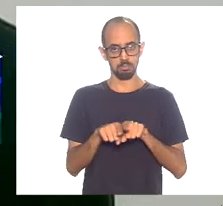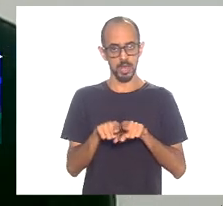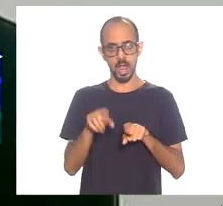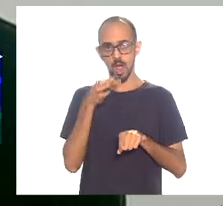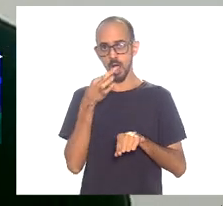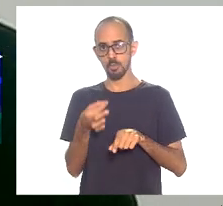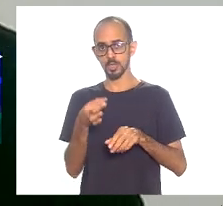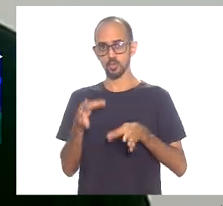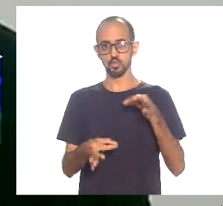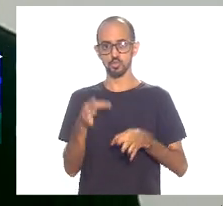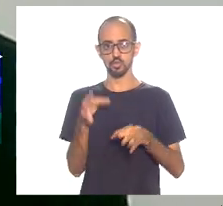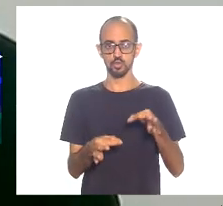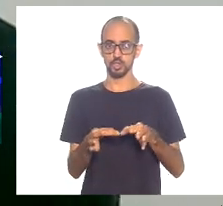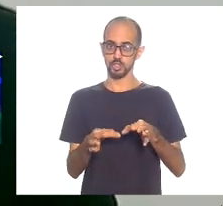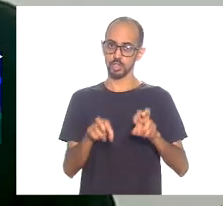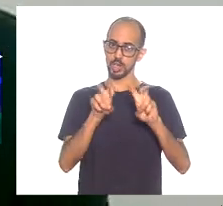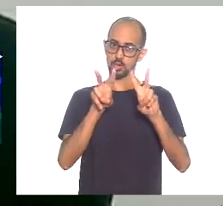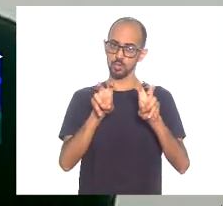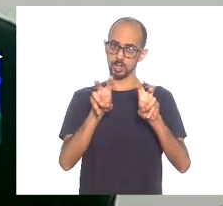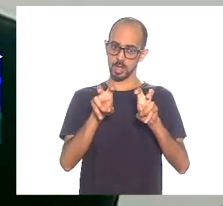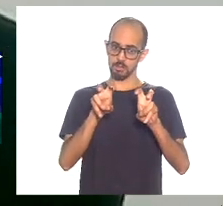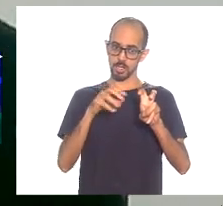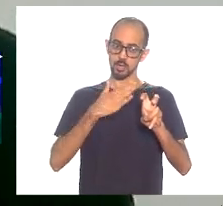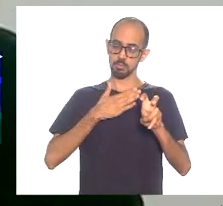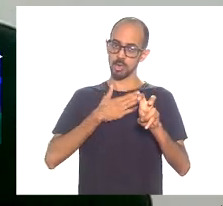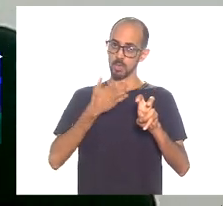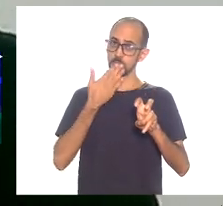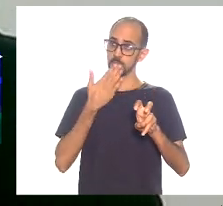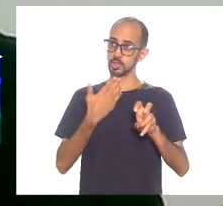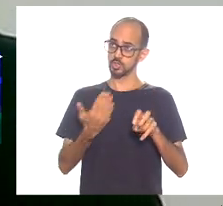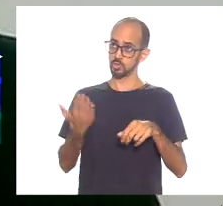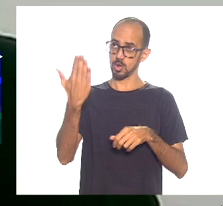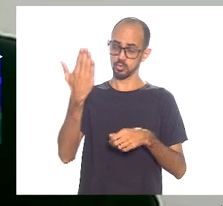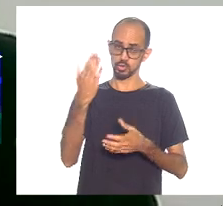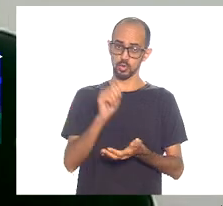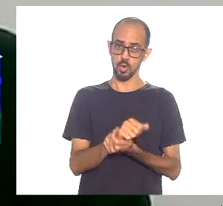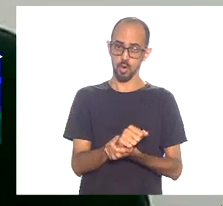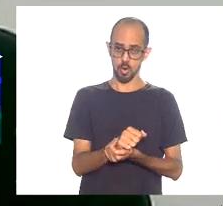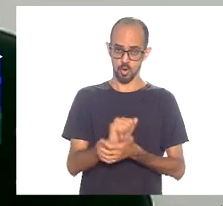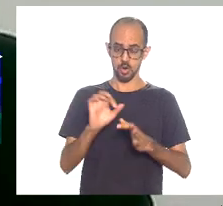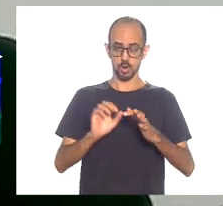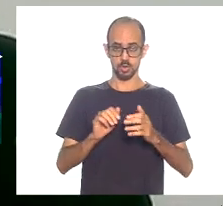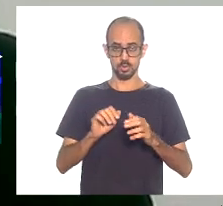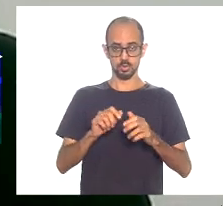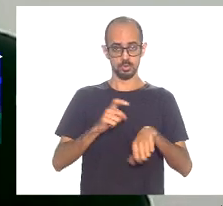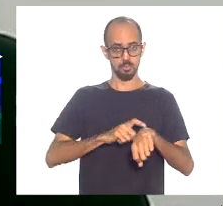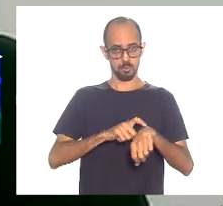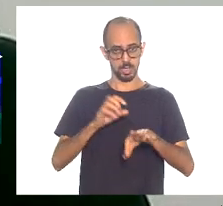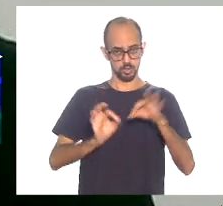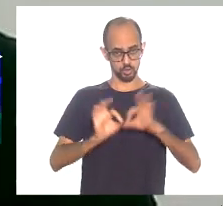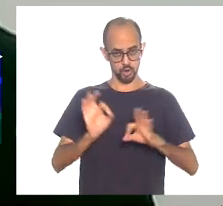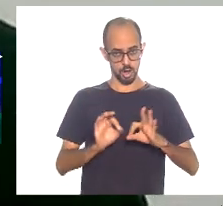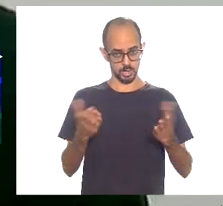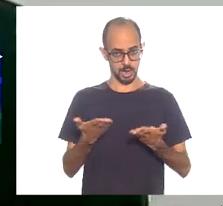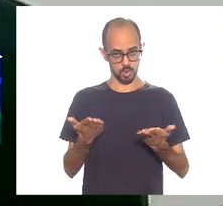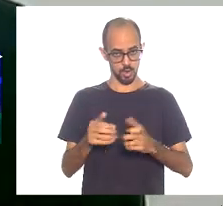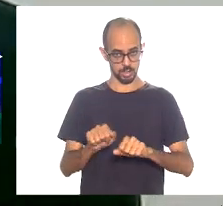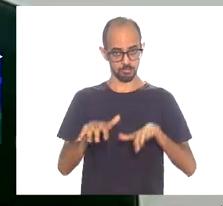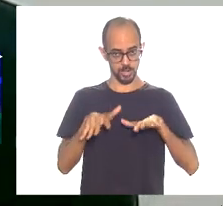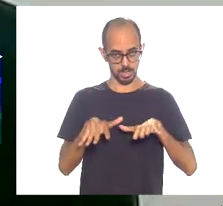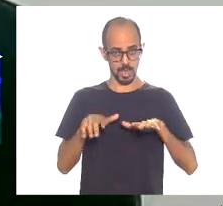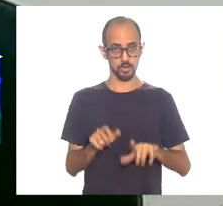efetivos a respeito desse tema meu encaminhamento meu pedido a vossa excelência uma questão de ordem que seja submetido ao plenário